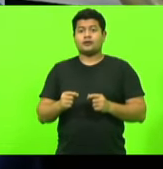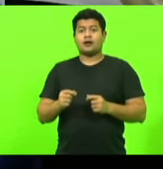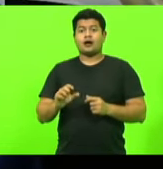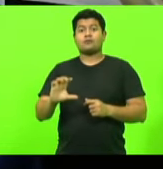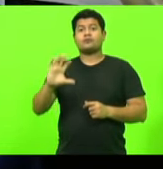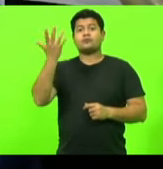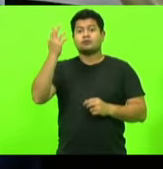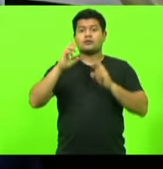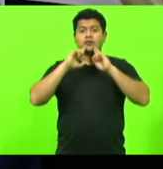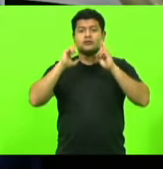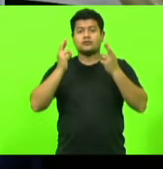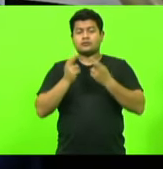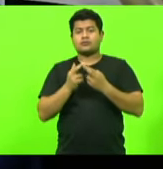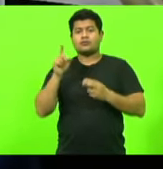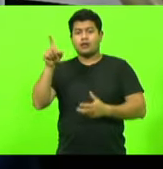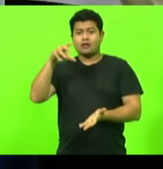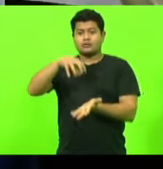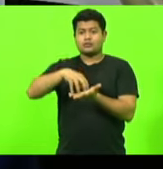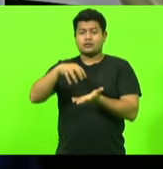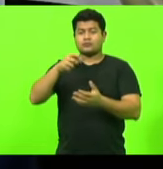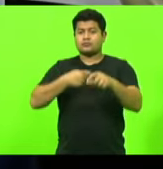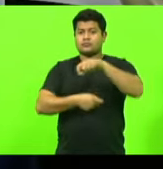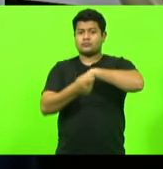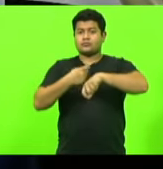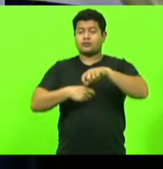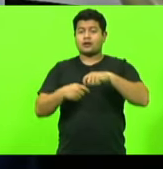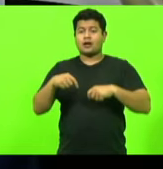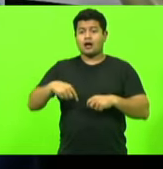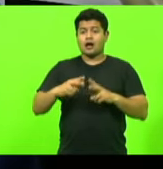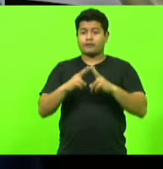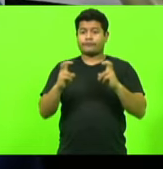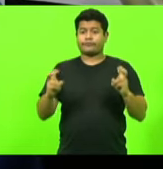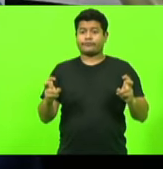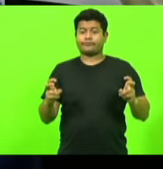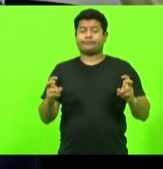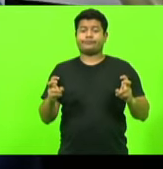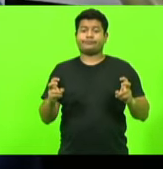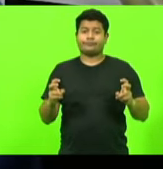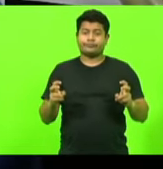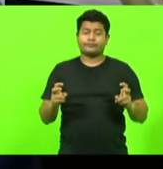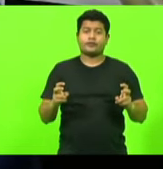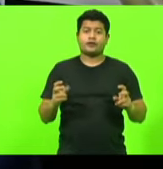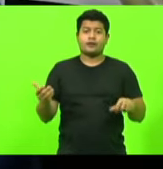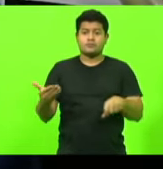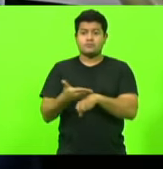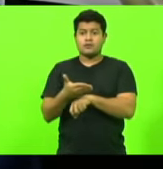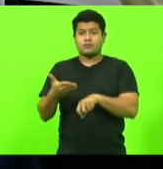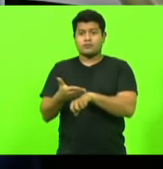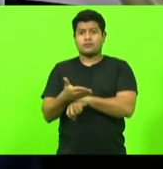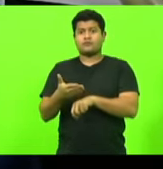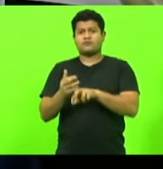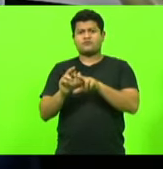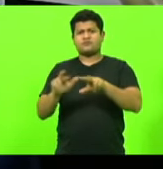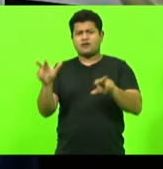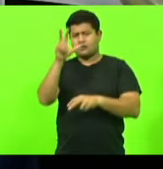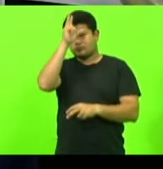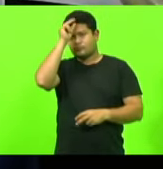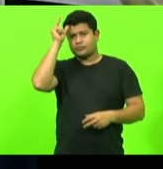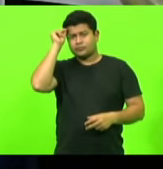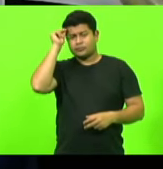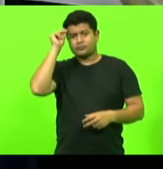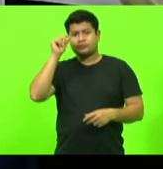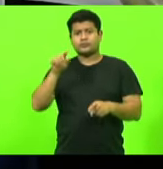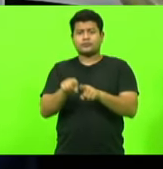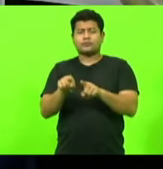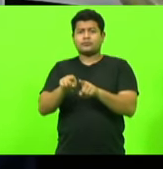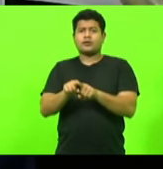centro administrativo aqui em Florianópolis, quando da participação de vários prefeitos, várias